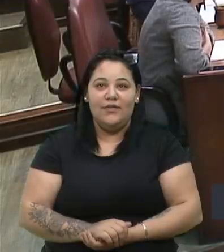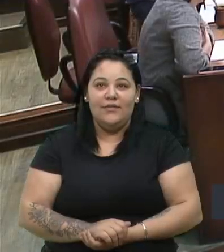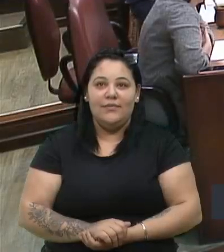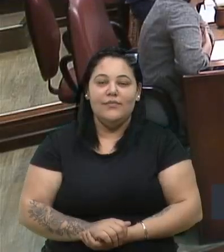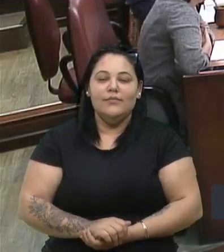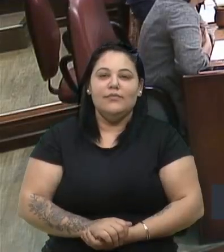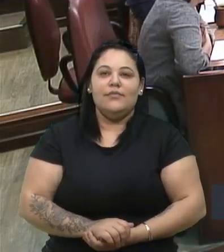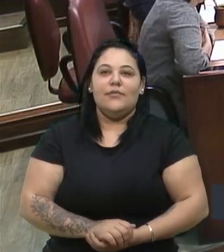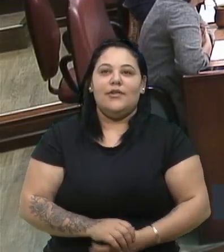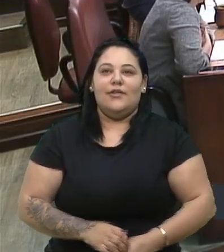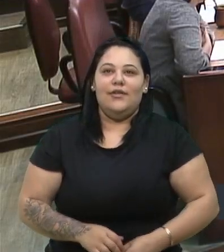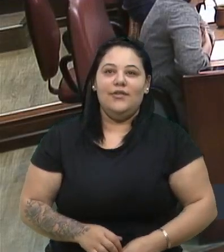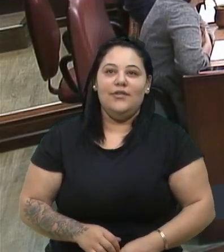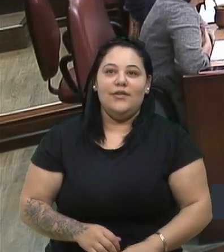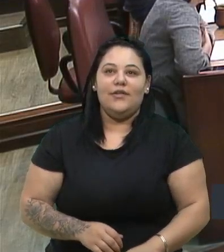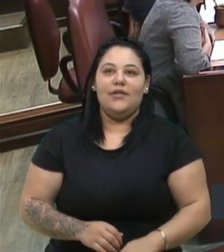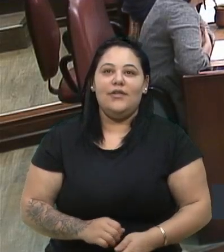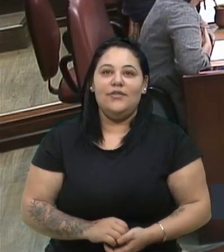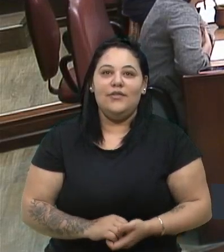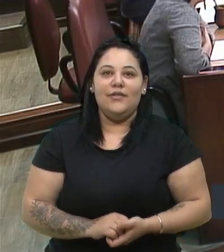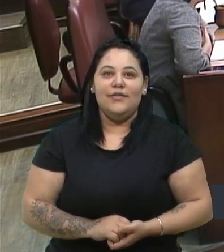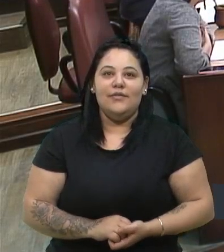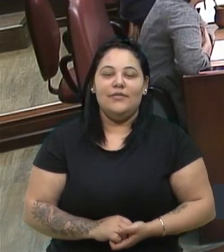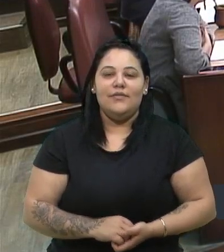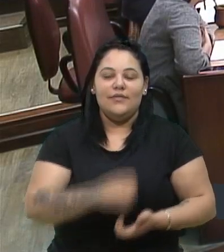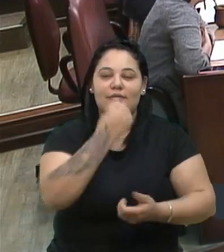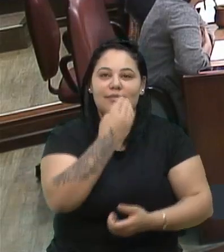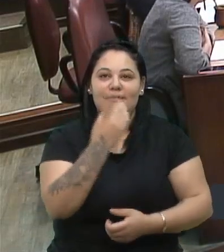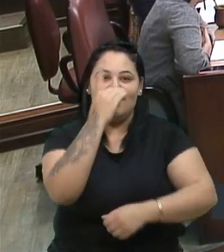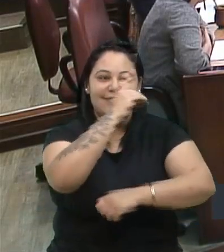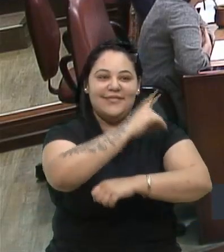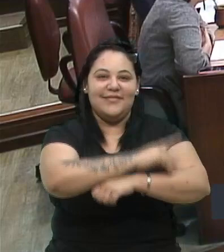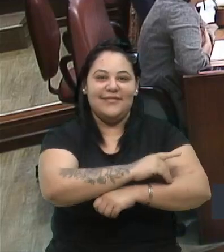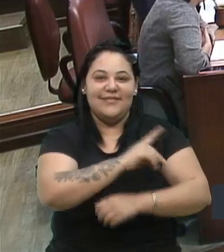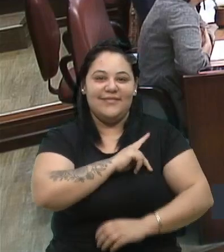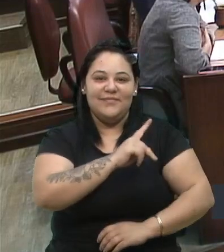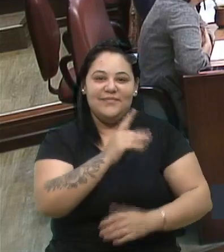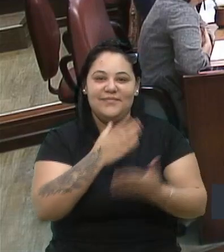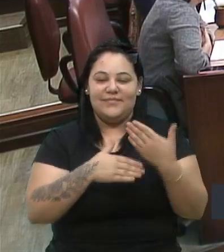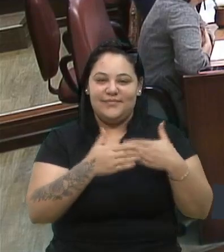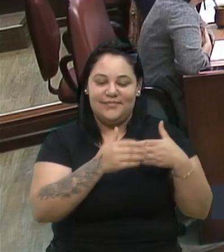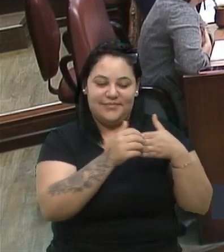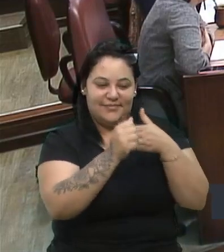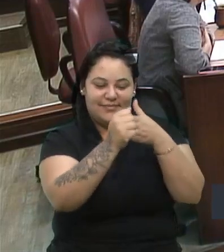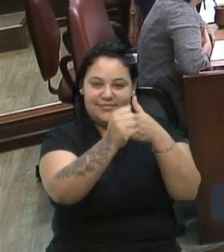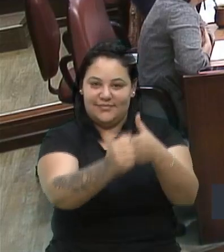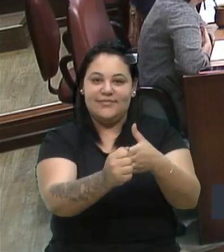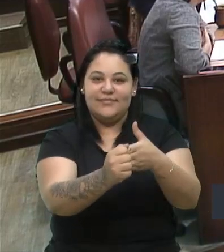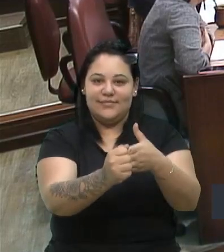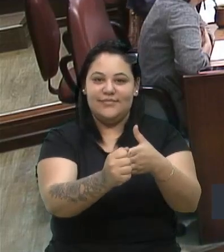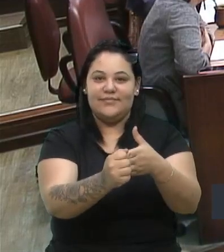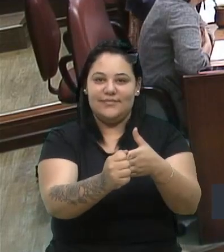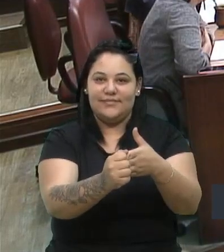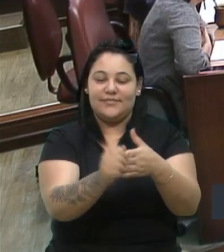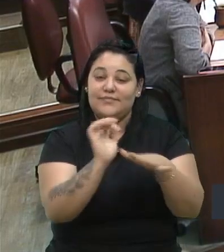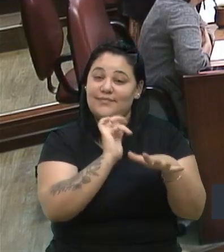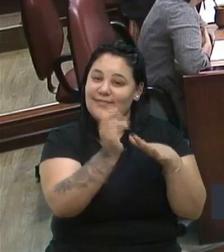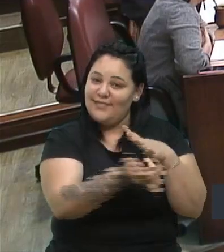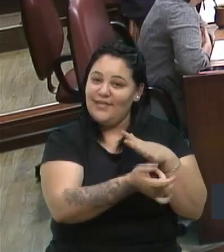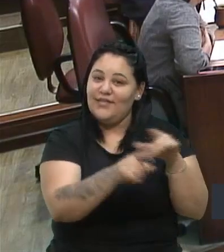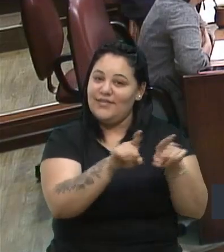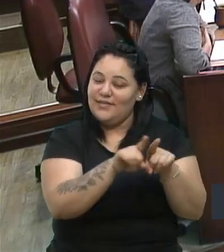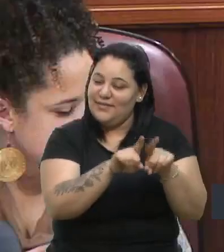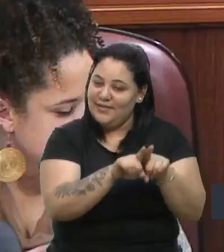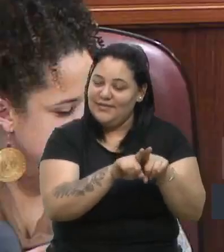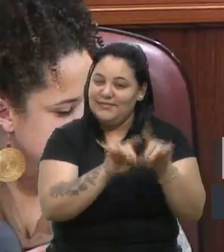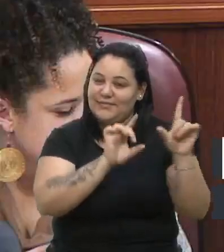Bom dia, presidente D'Ambros, colegas vereadoras, vereadores, as pessoas que nos acompanham pelas redes sociais, TV